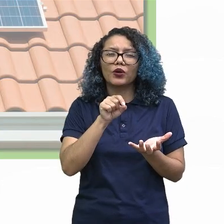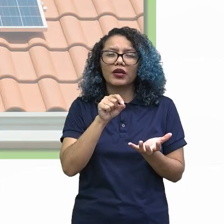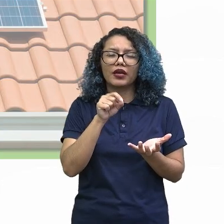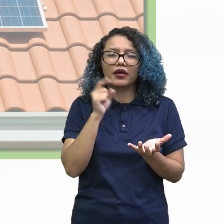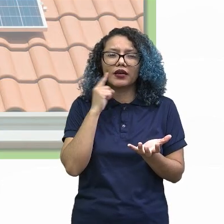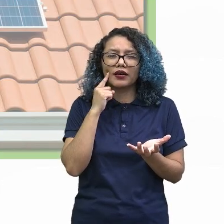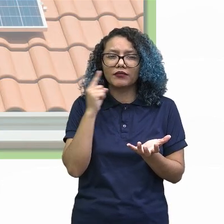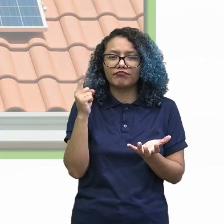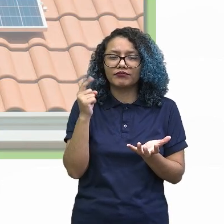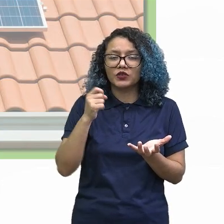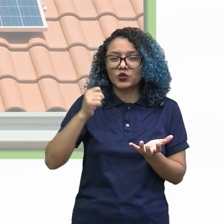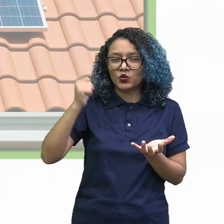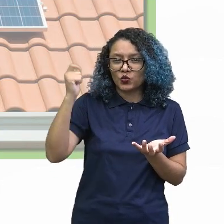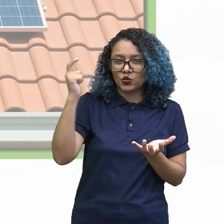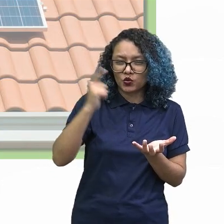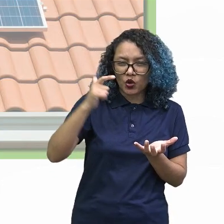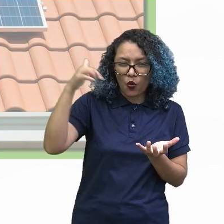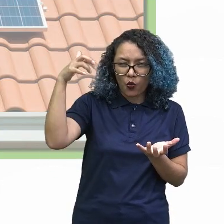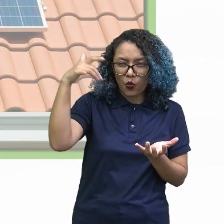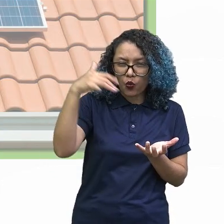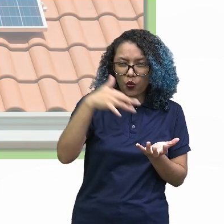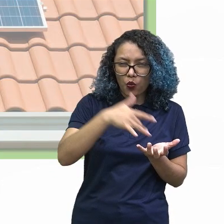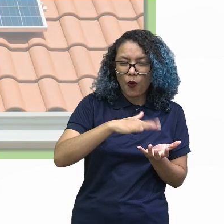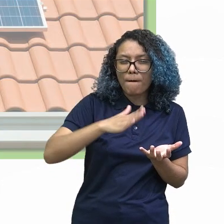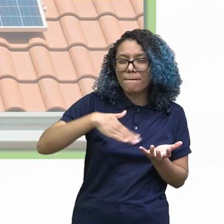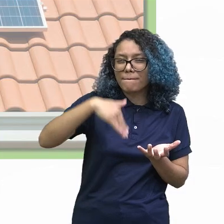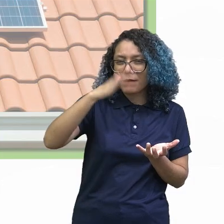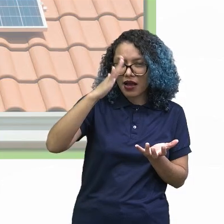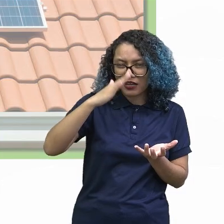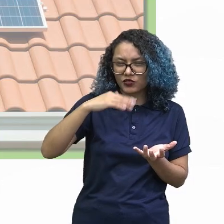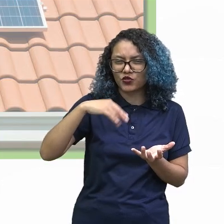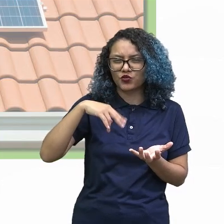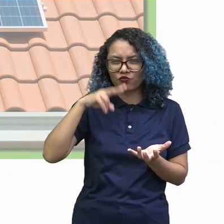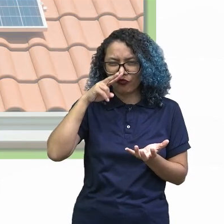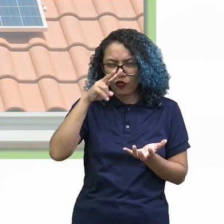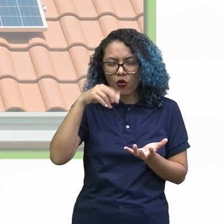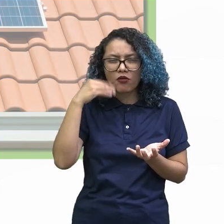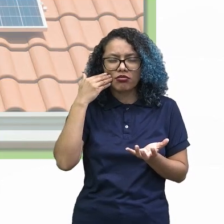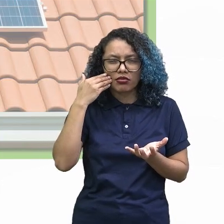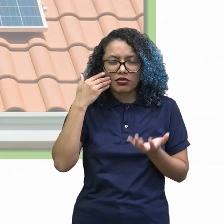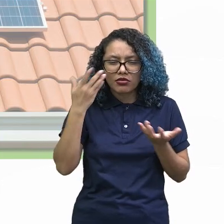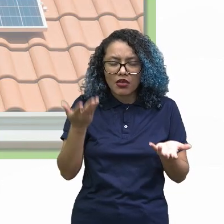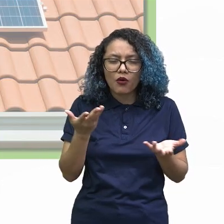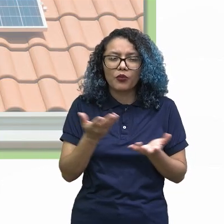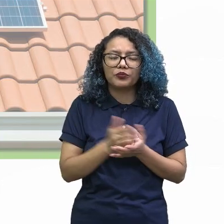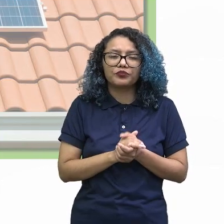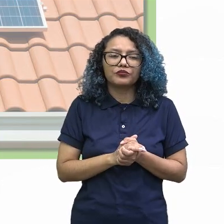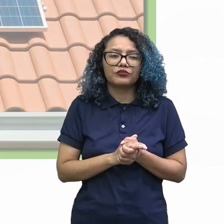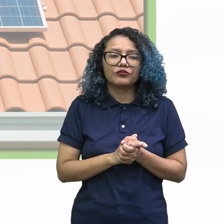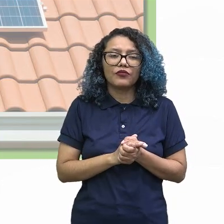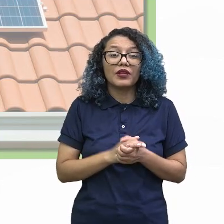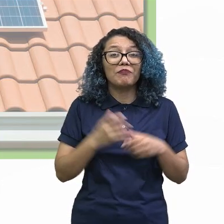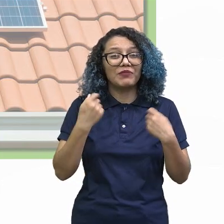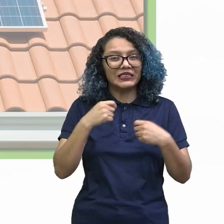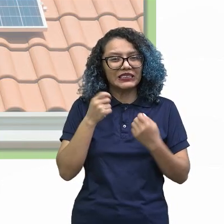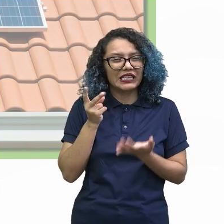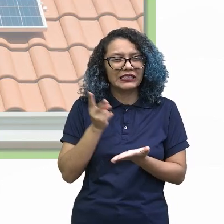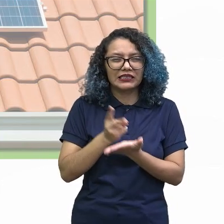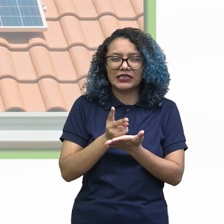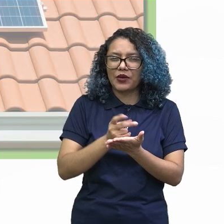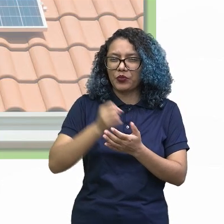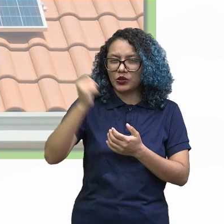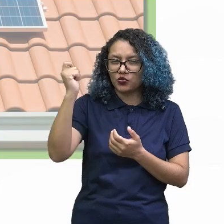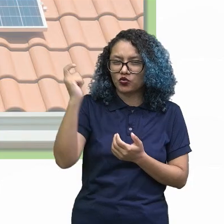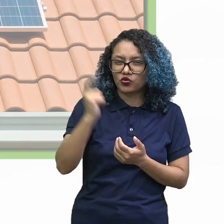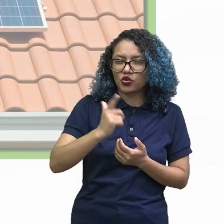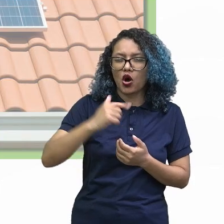existe uma incidência maior do Sol. Então, como o próprio nome já diz, energia solar, é necessário bastante incidência solar para